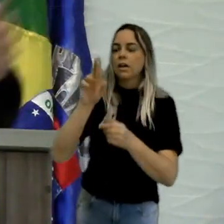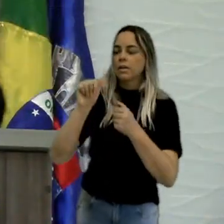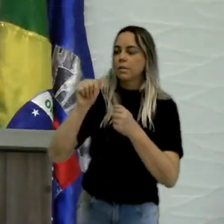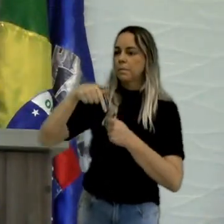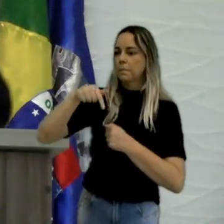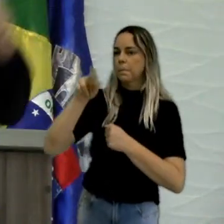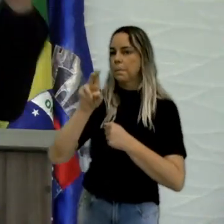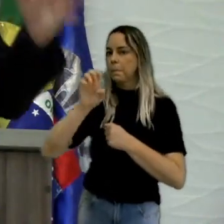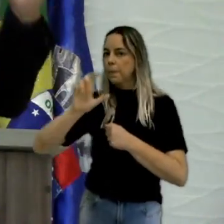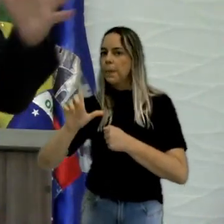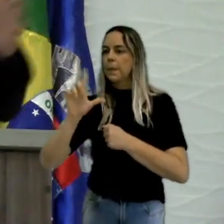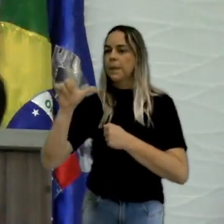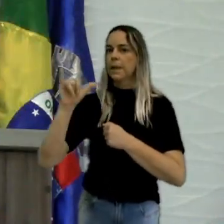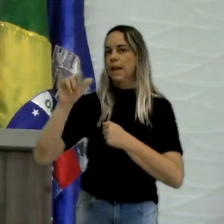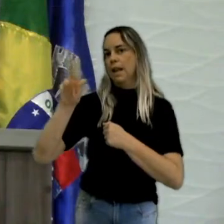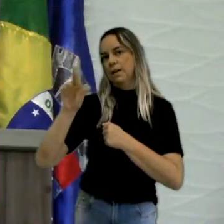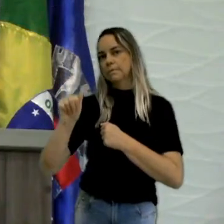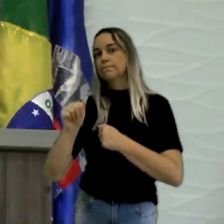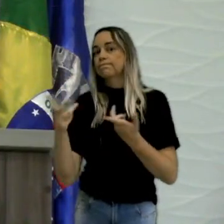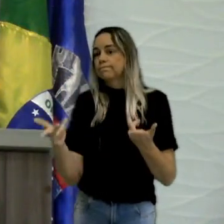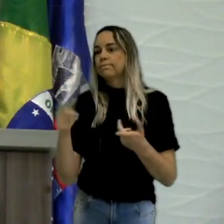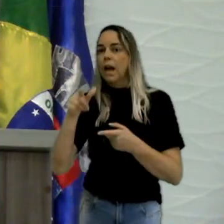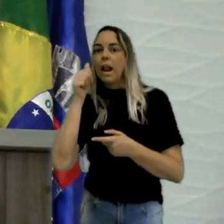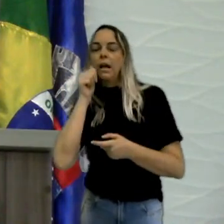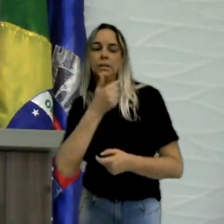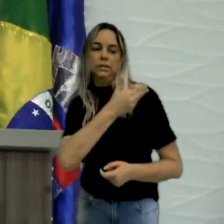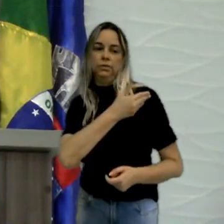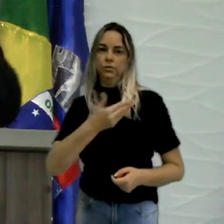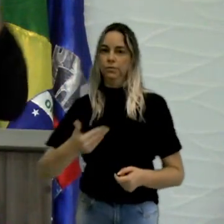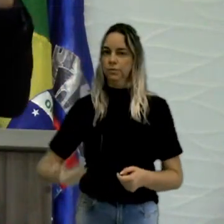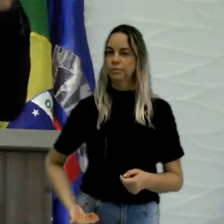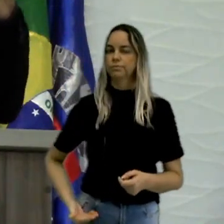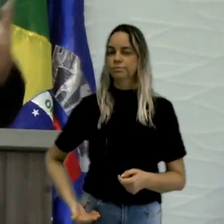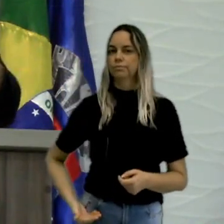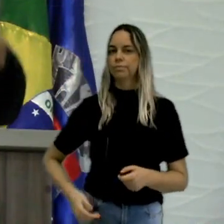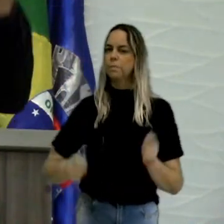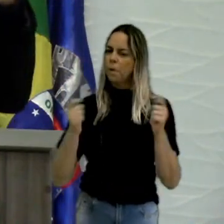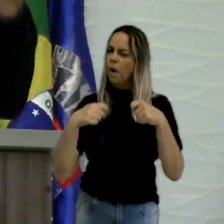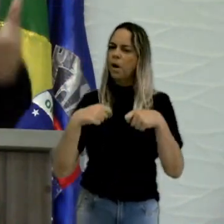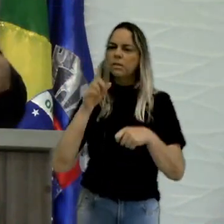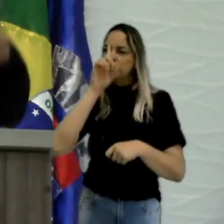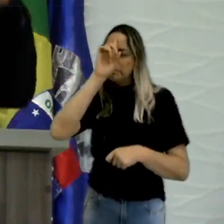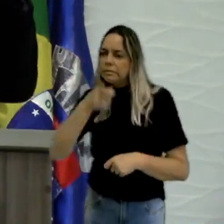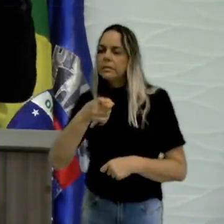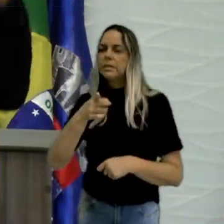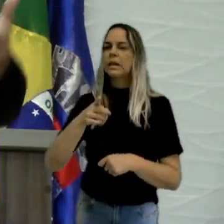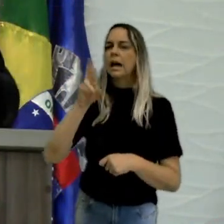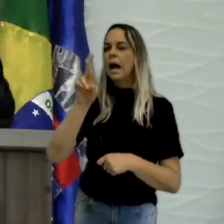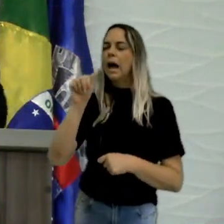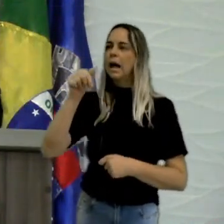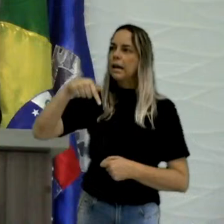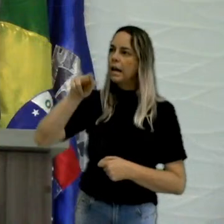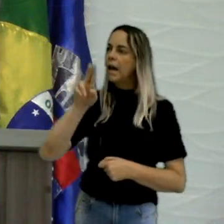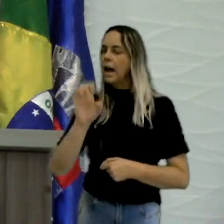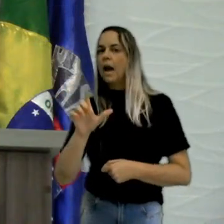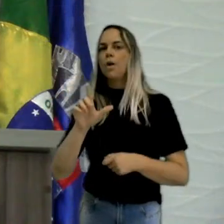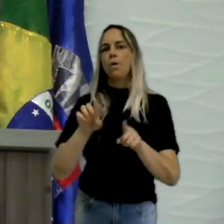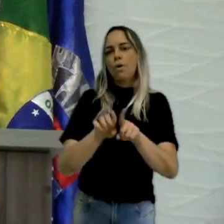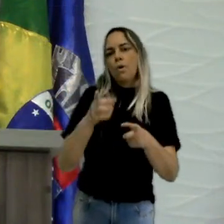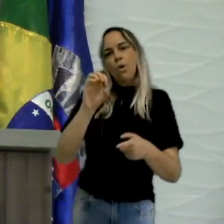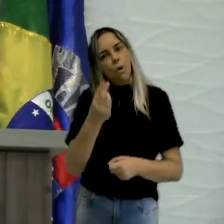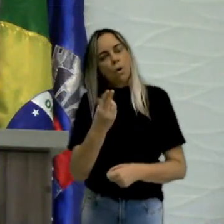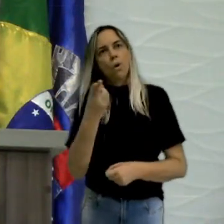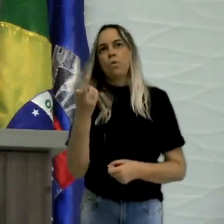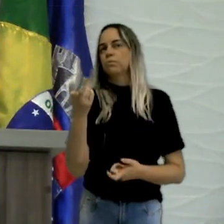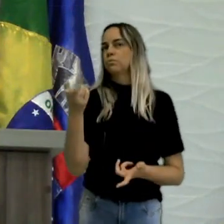perderam o acesso, agora quem manda na Compesa é Raquel Lira. Pode mandar Raquel Lira, pode mandar Débora, pode mandar quem for. O que a gente quer é que a